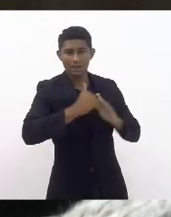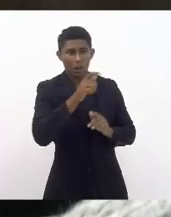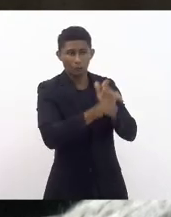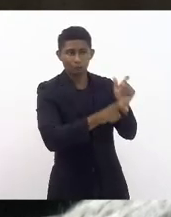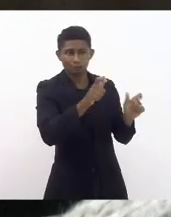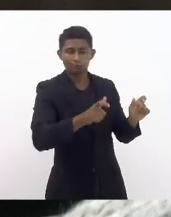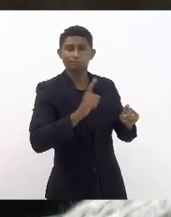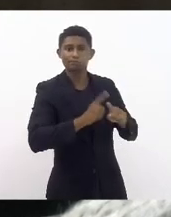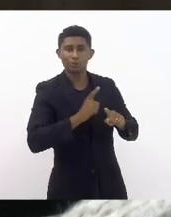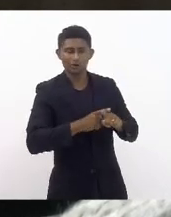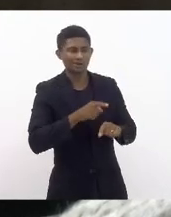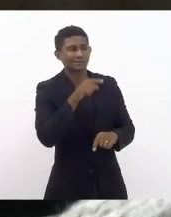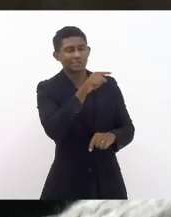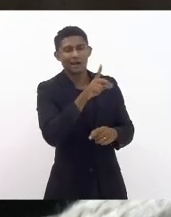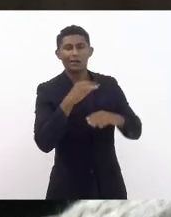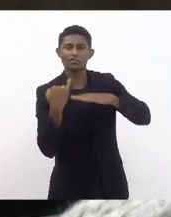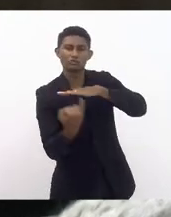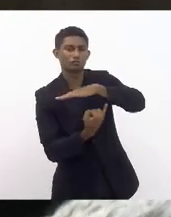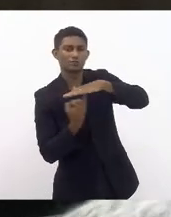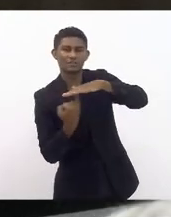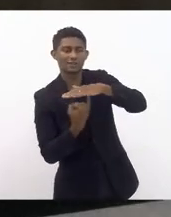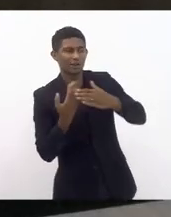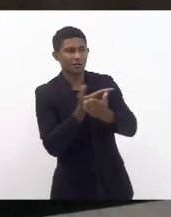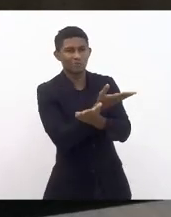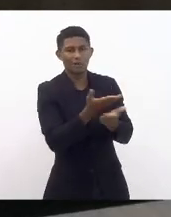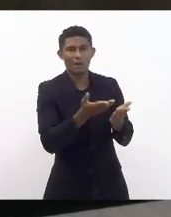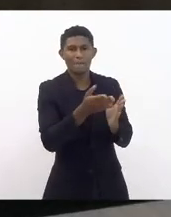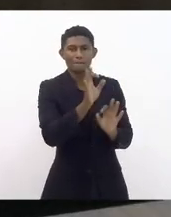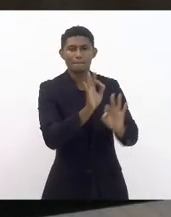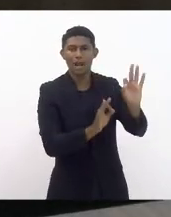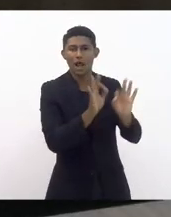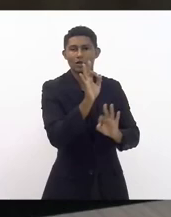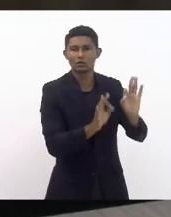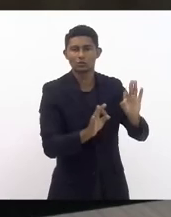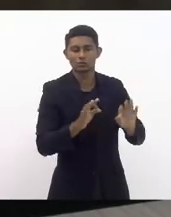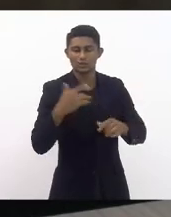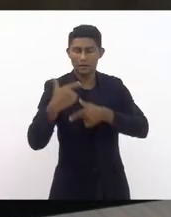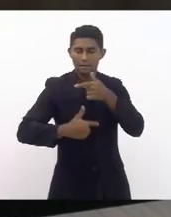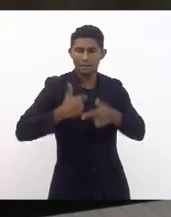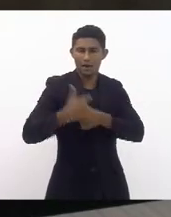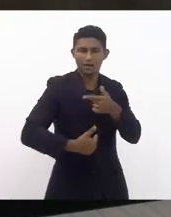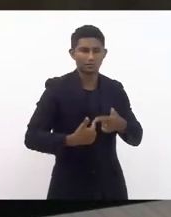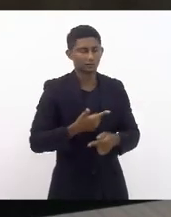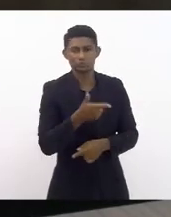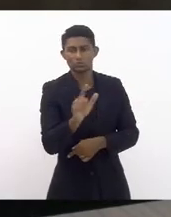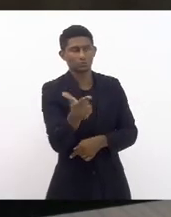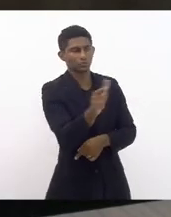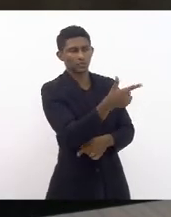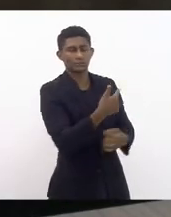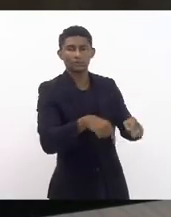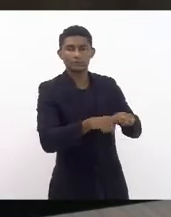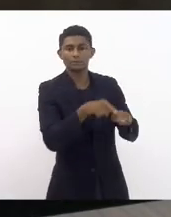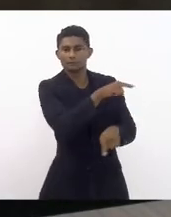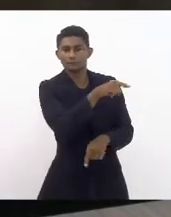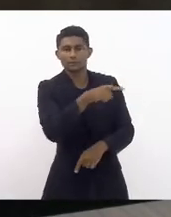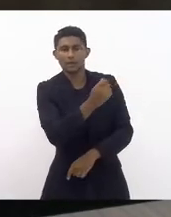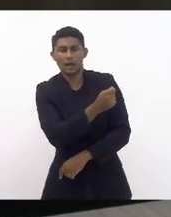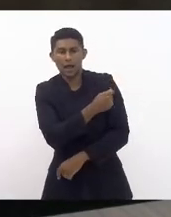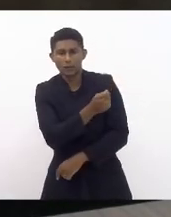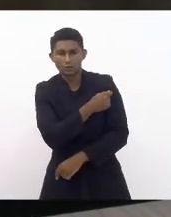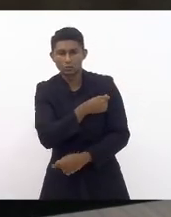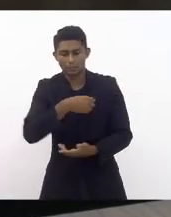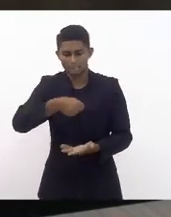exoneração por ser a instituição que não tem plano de cargos e carreiras. Assim como seus estudantes têm menos bolsas do que das outras